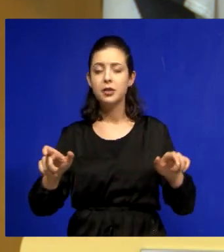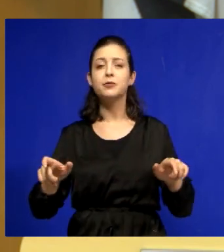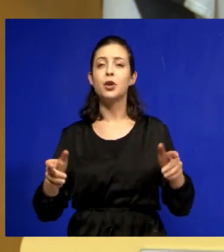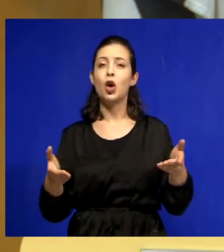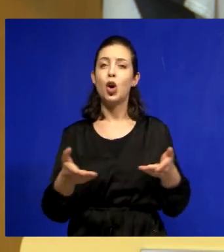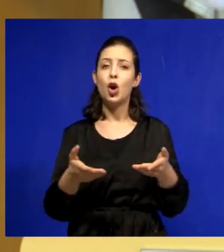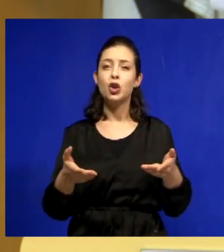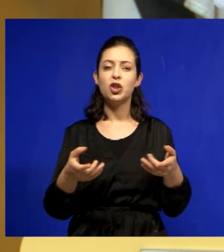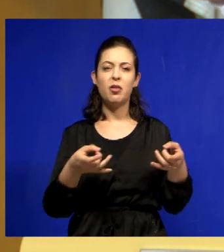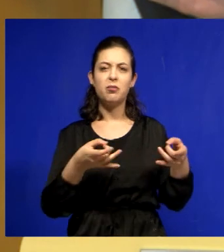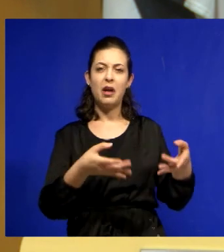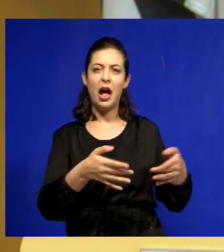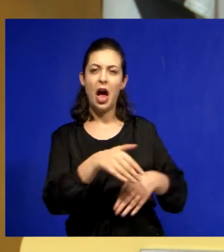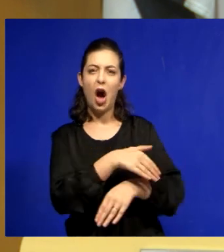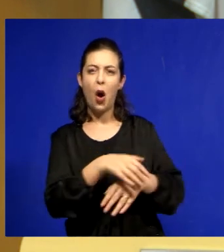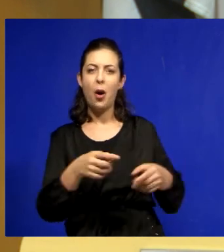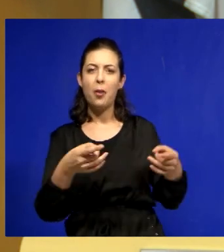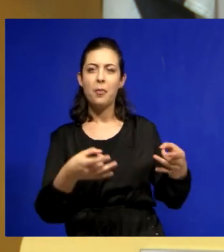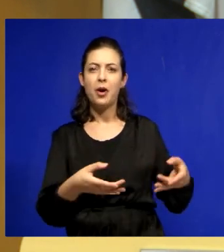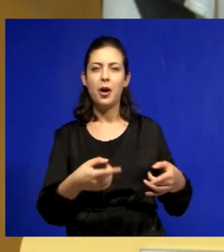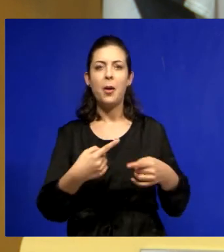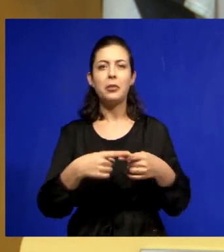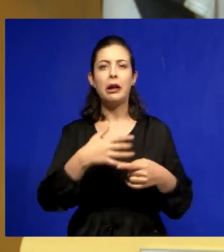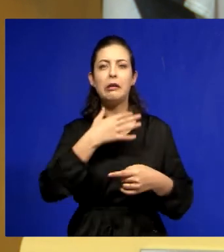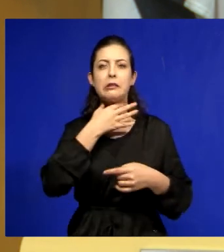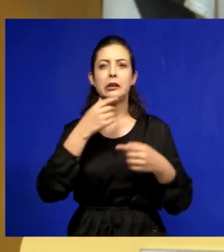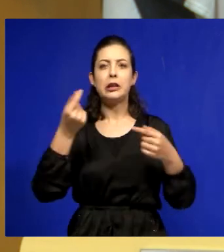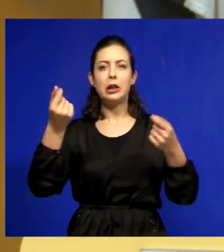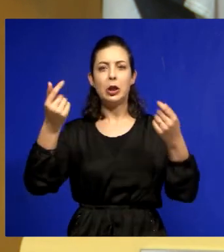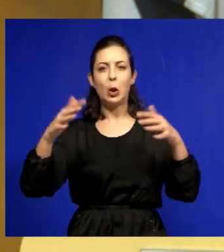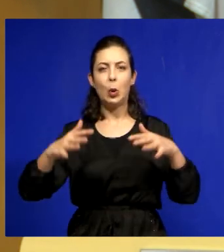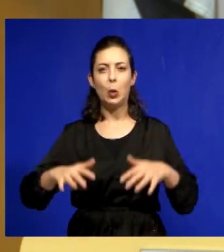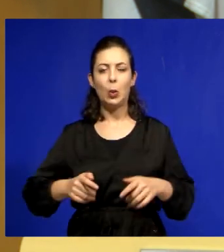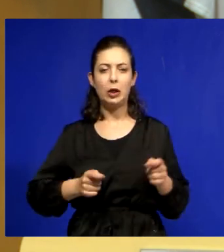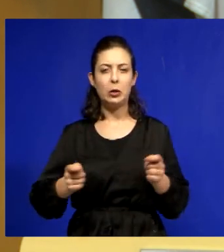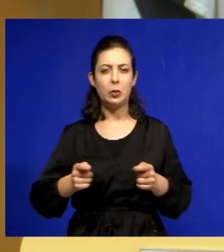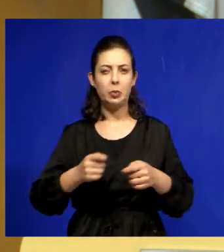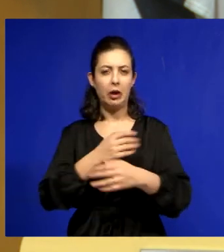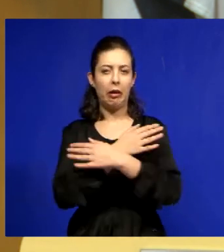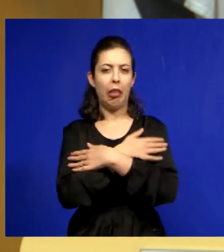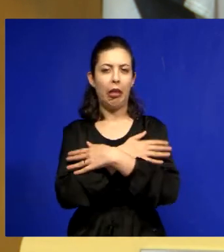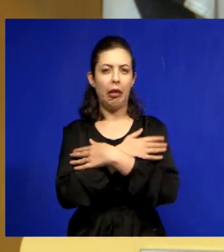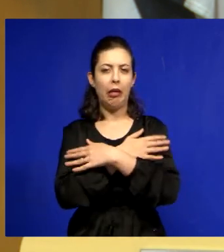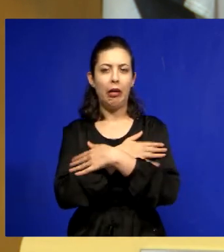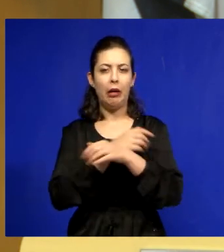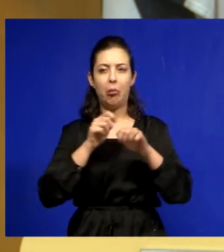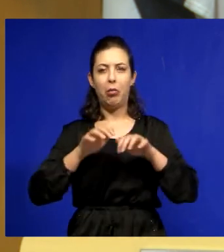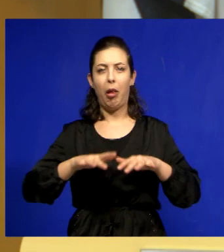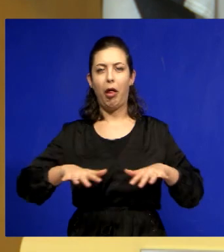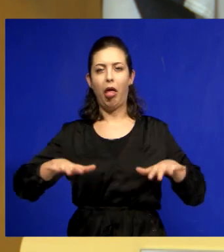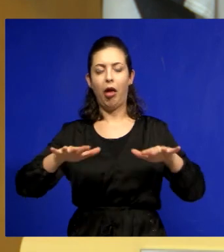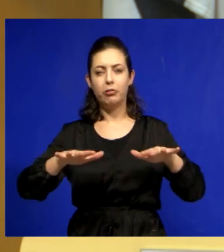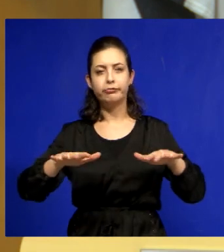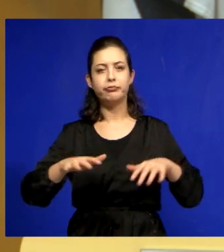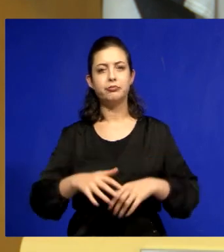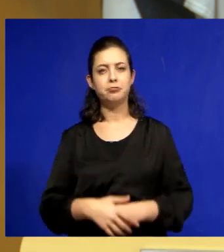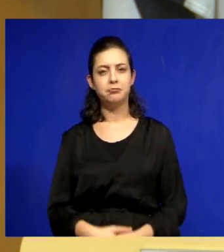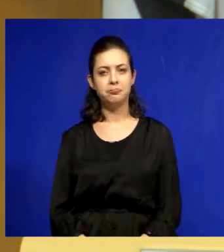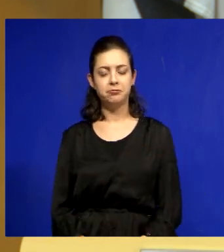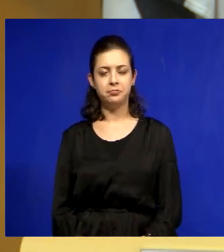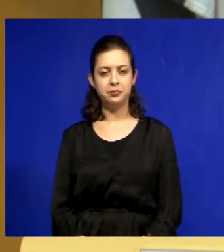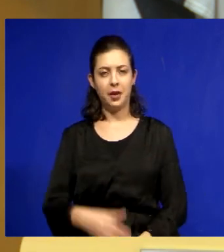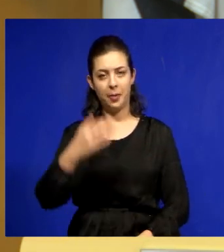que hoje está jogado na rua por conta dessa crise econômica de desemprego que atinge a maioria da nossa população